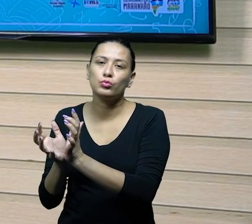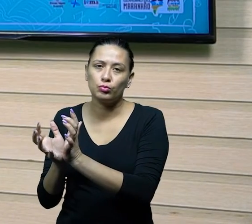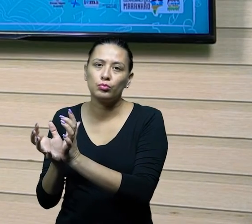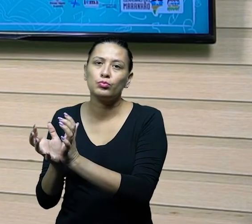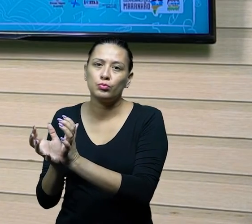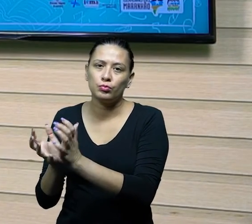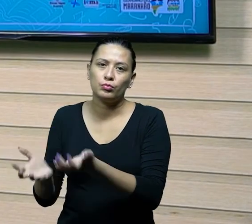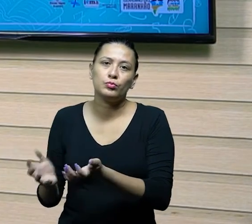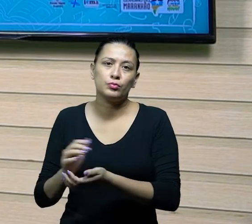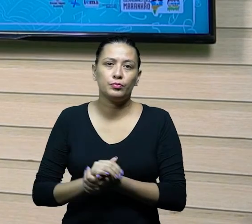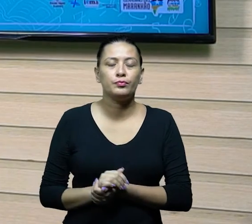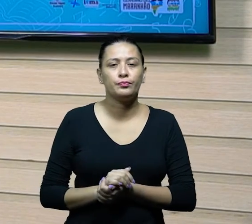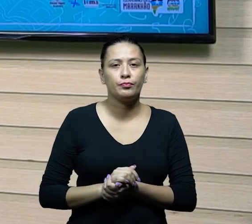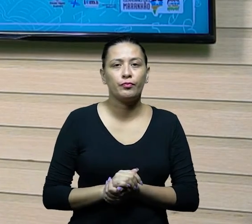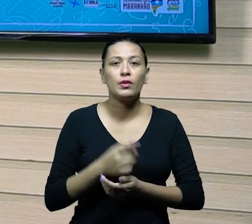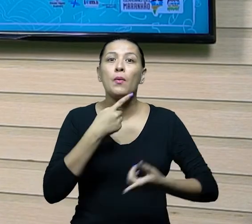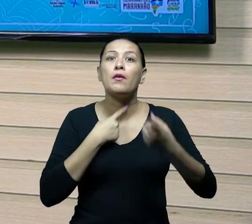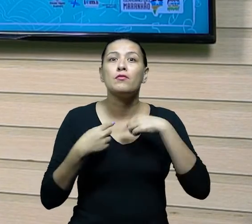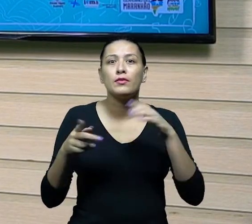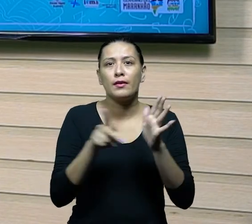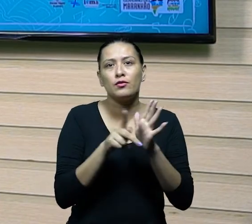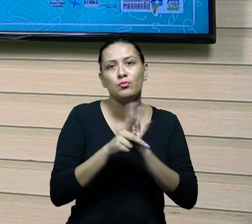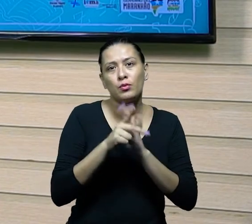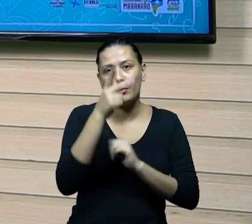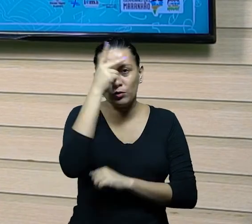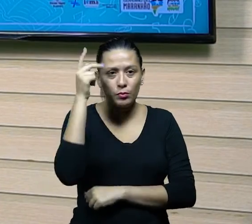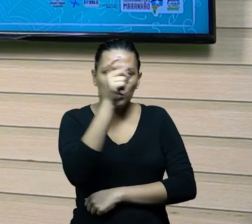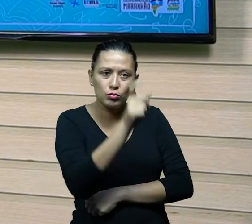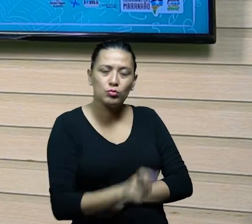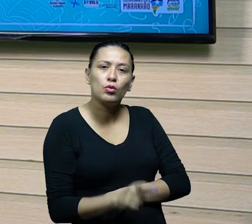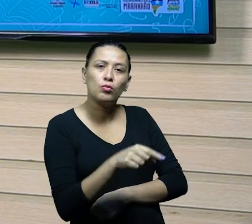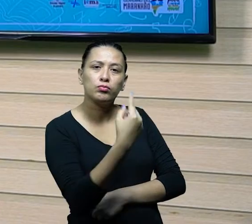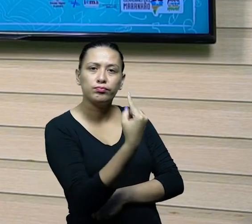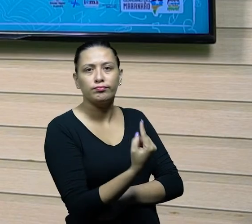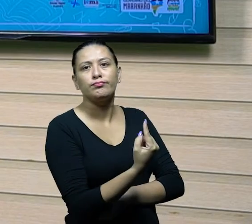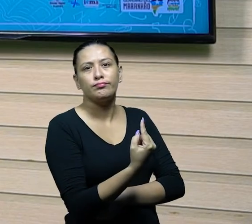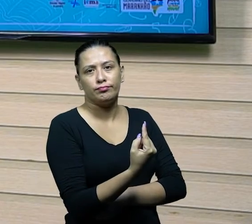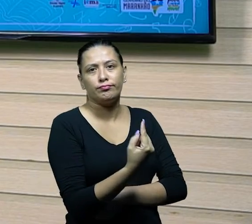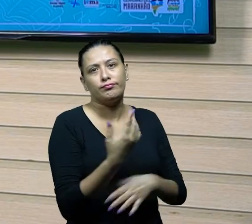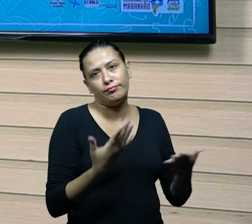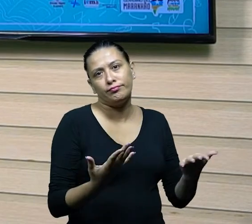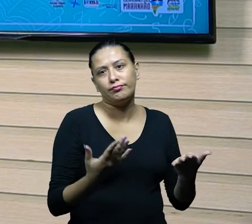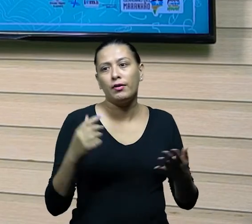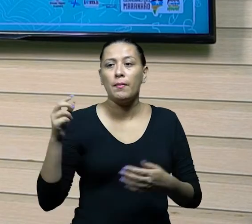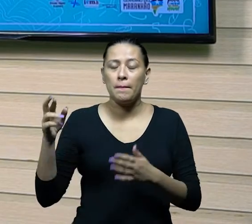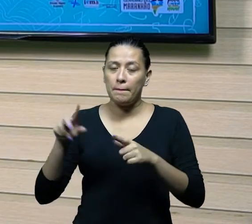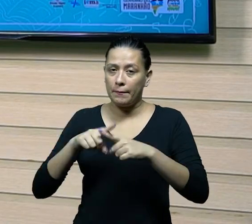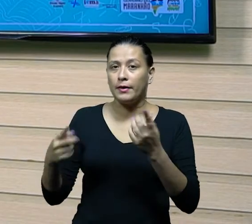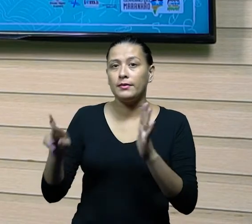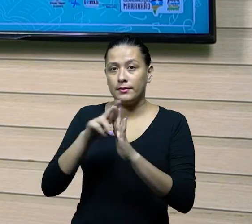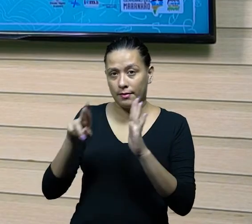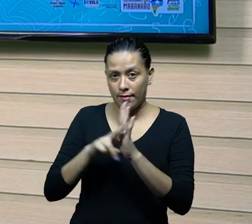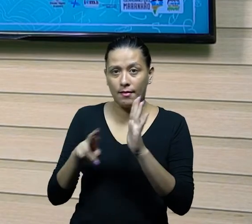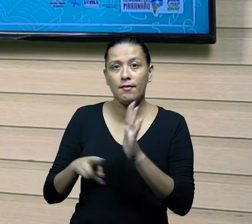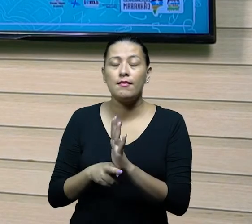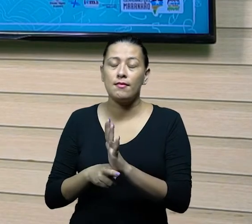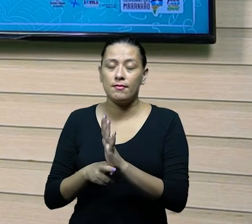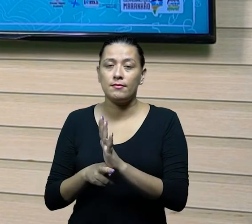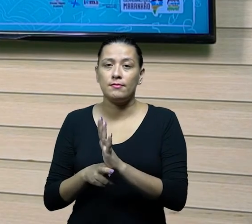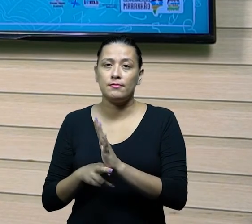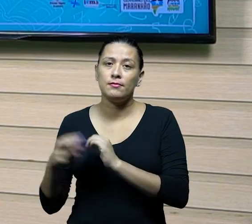coletividade então o querendo aquele indivíduo ele não tira ao desrespeitar normas ele não tira a validade da Norma Jurídica